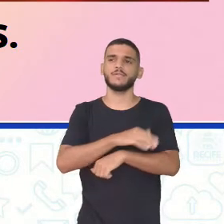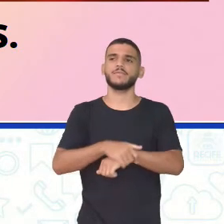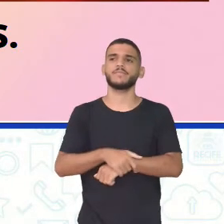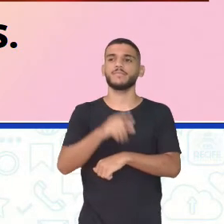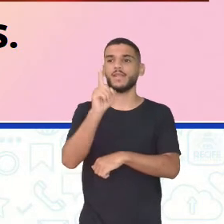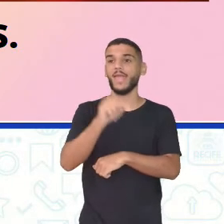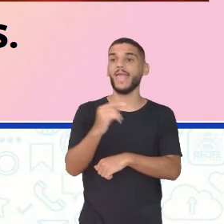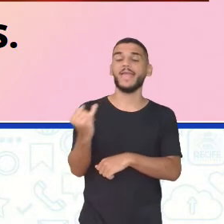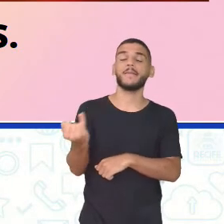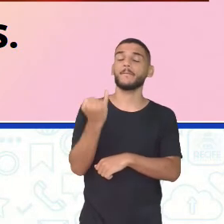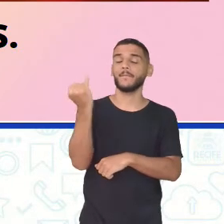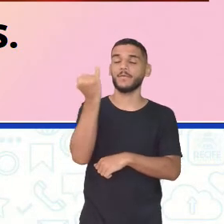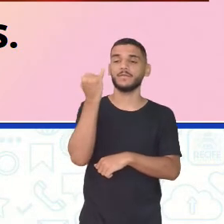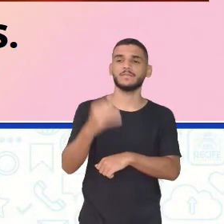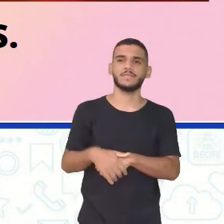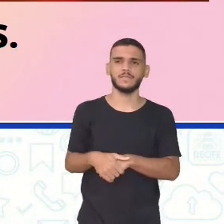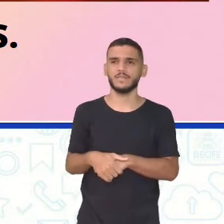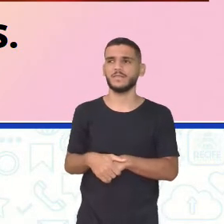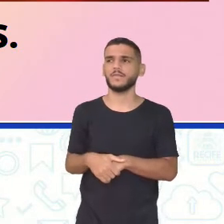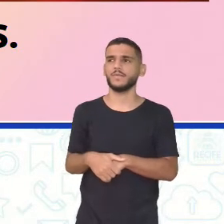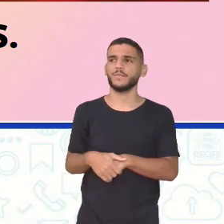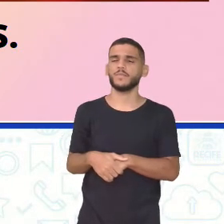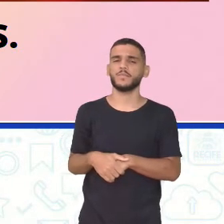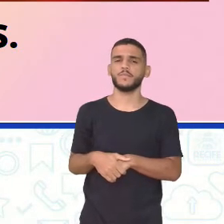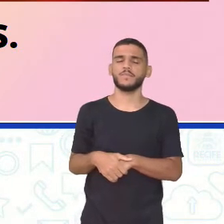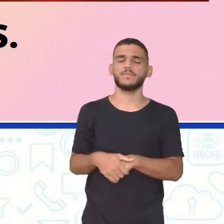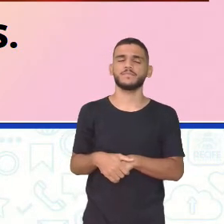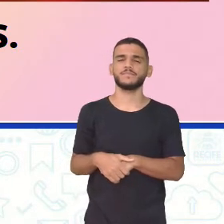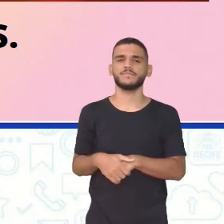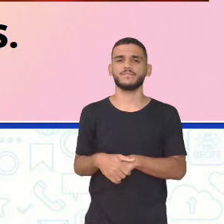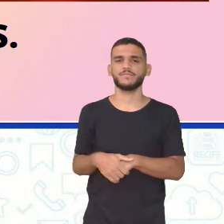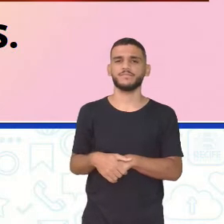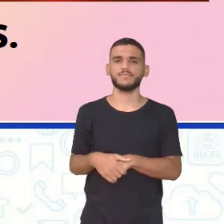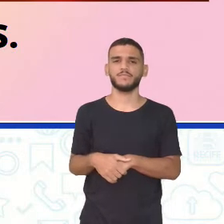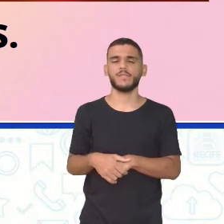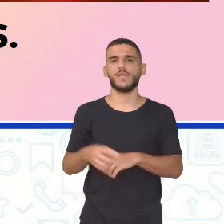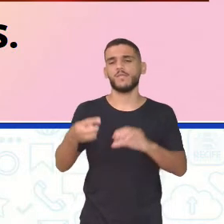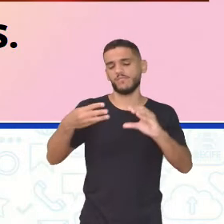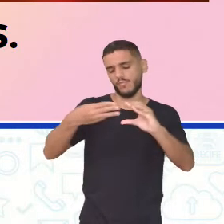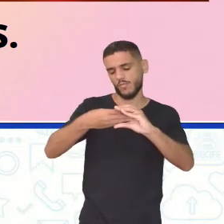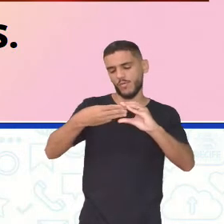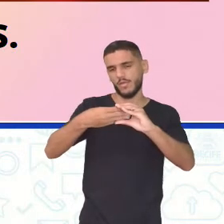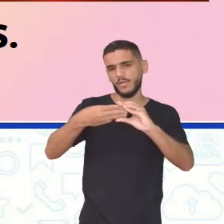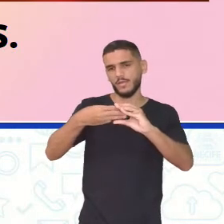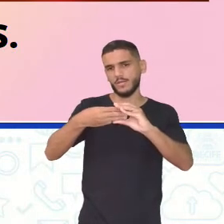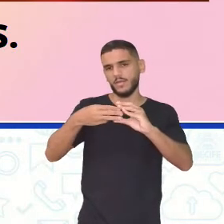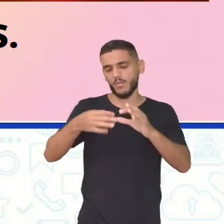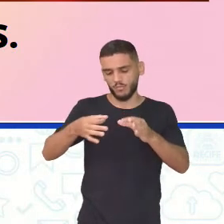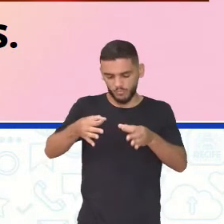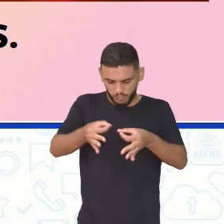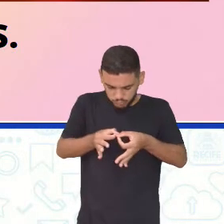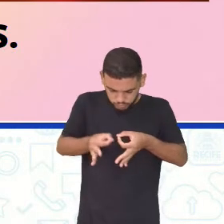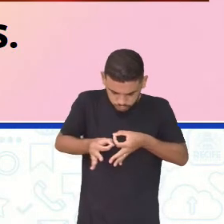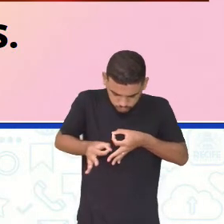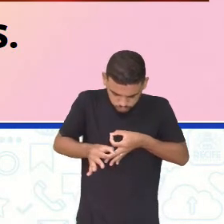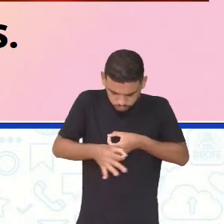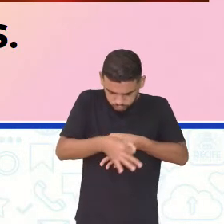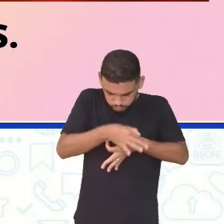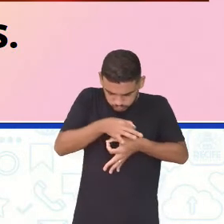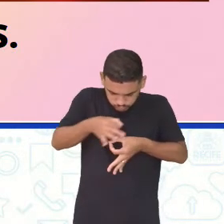Ele apresenta, vejam que o tecido, uma célula ele vai colando ali na outra, vai sendo